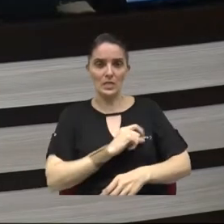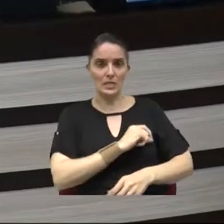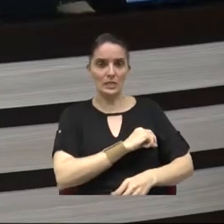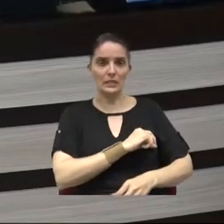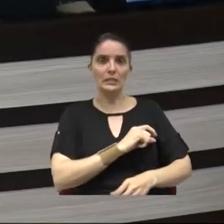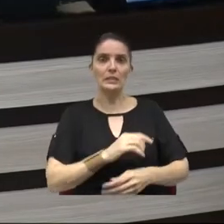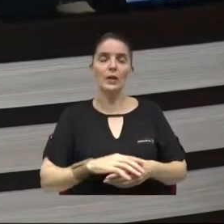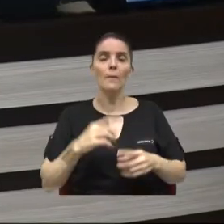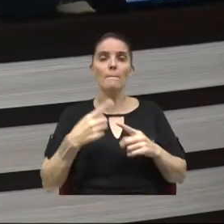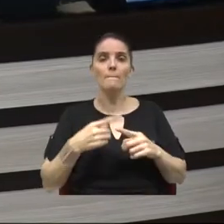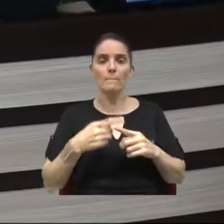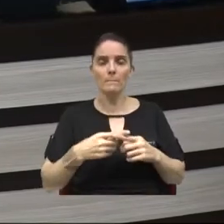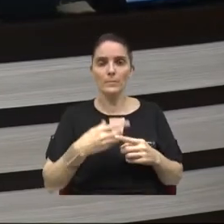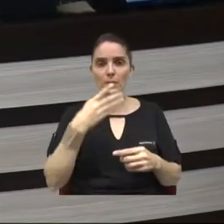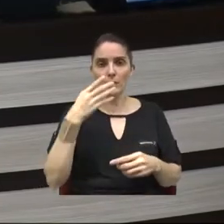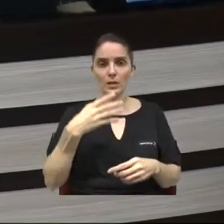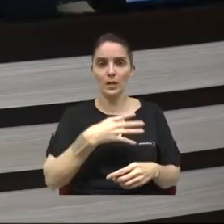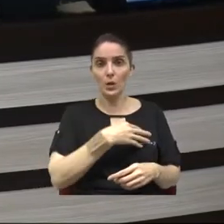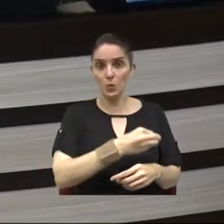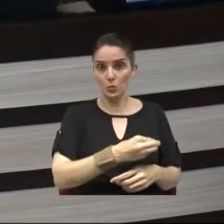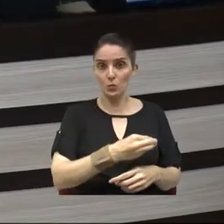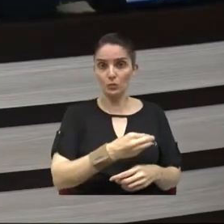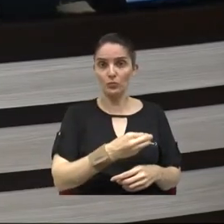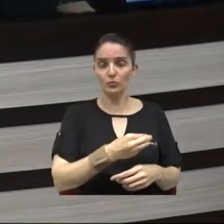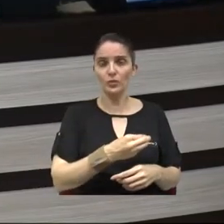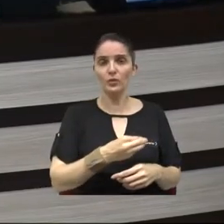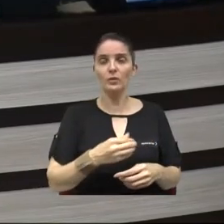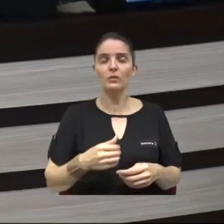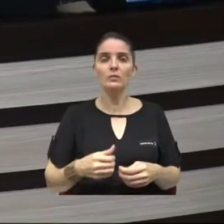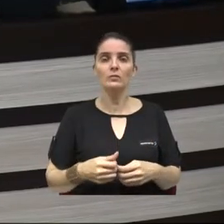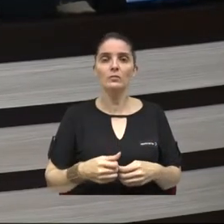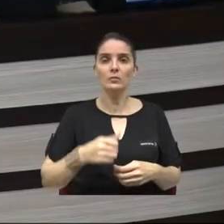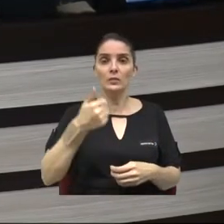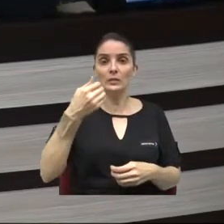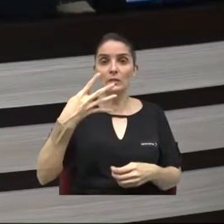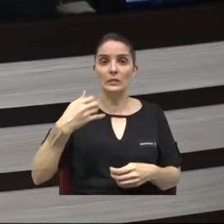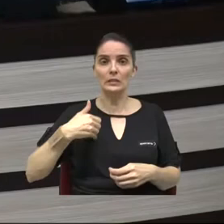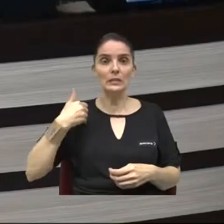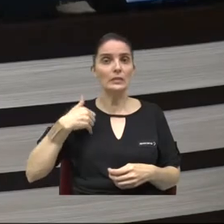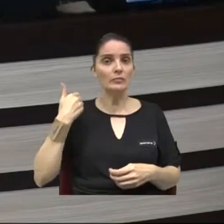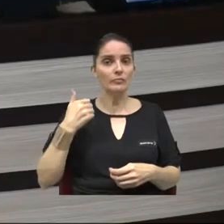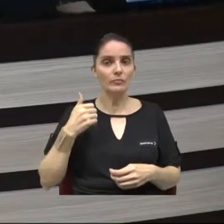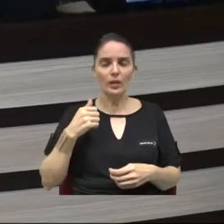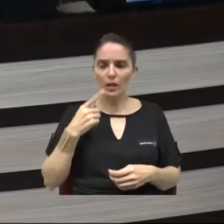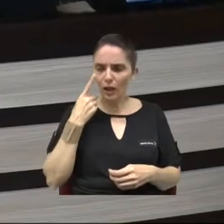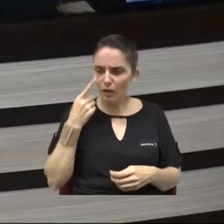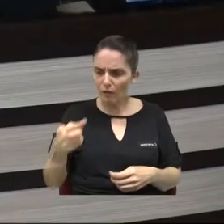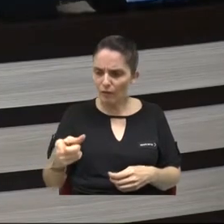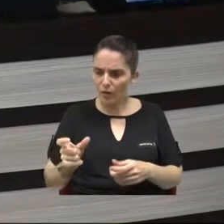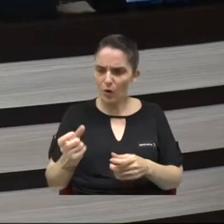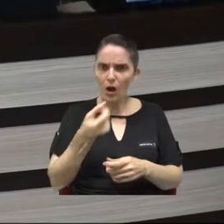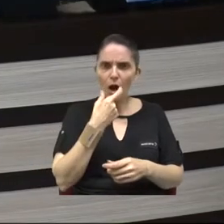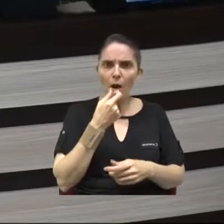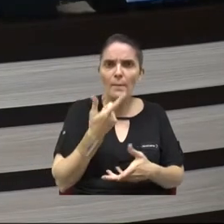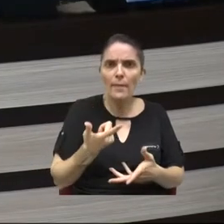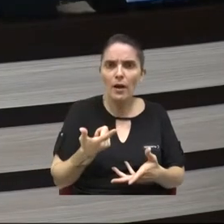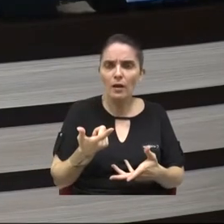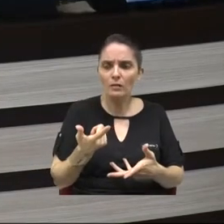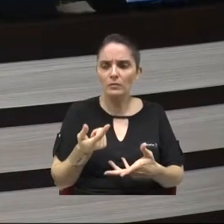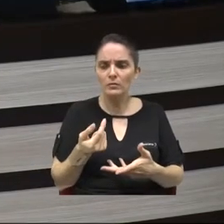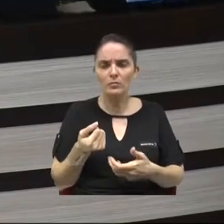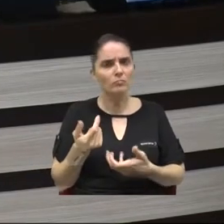tinha 14 anos, eu peguei uma caixa de tamoxifeno na mochila dele. Hoje ele tem